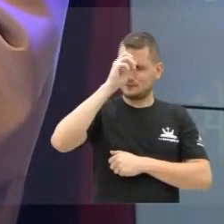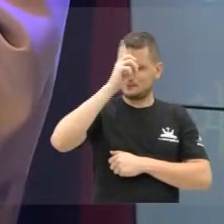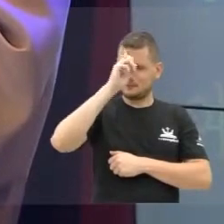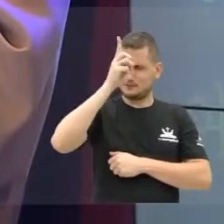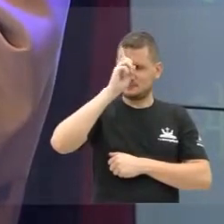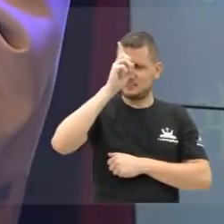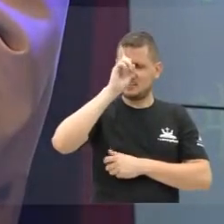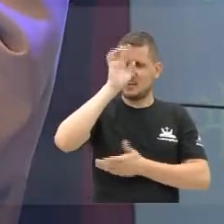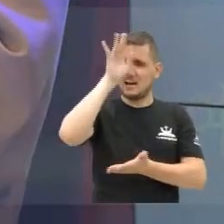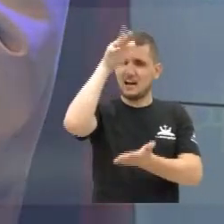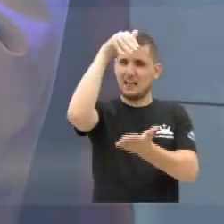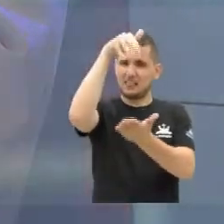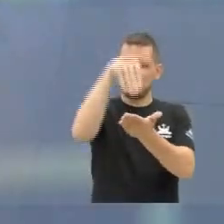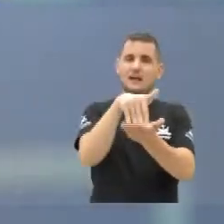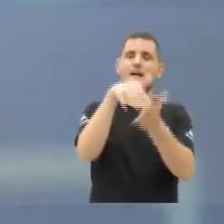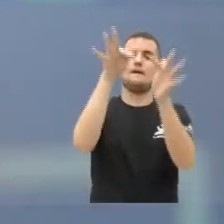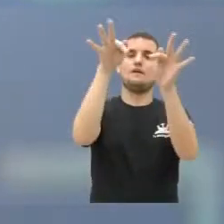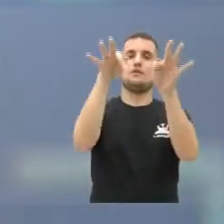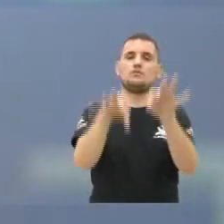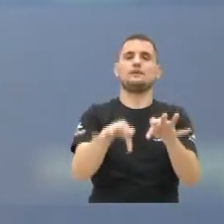até o final dos tempos.